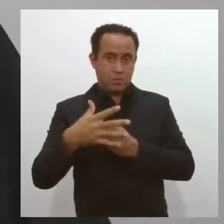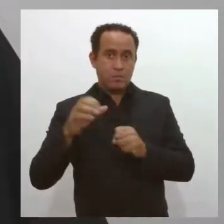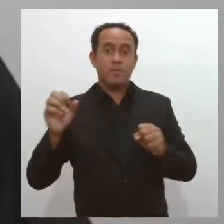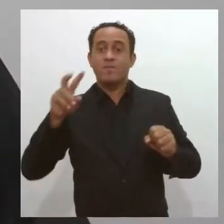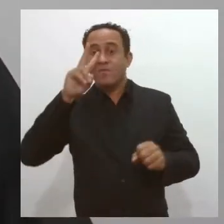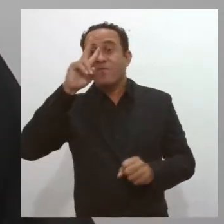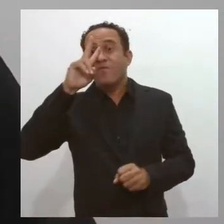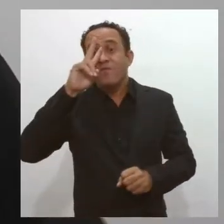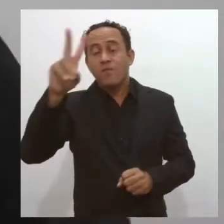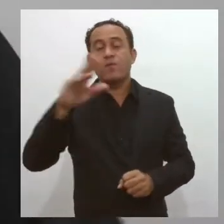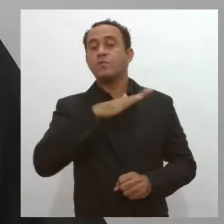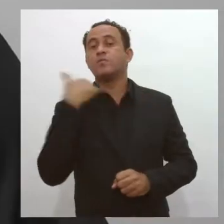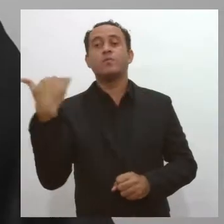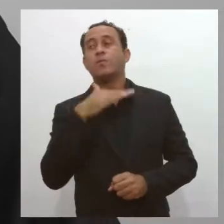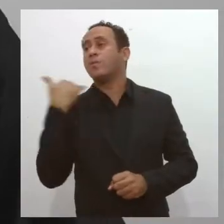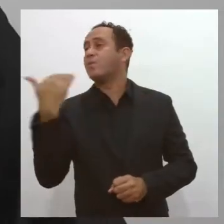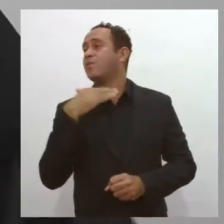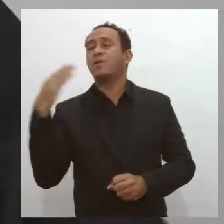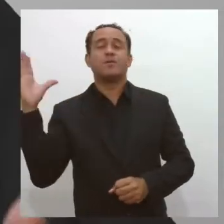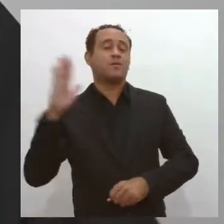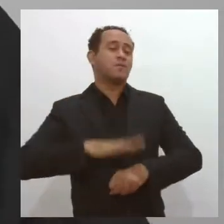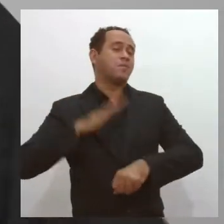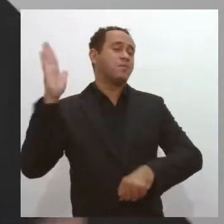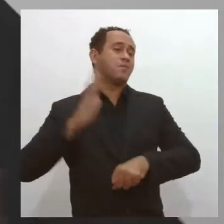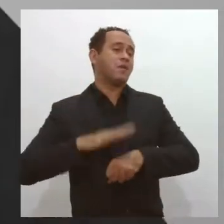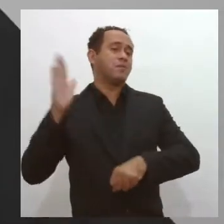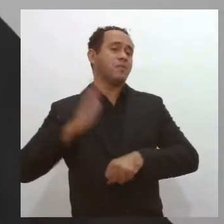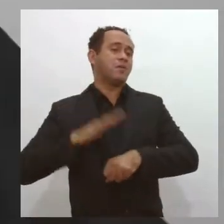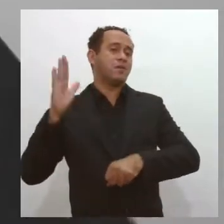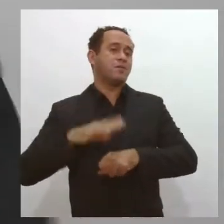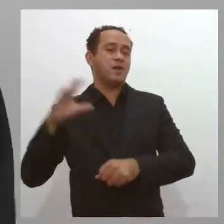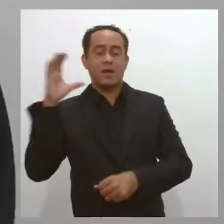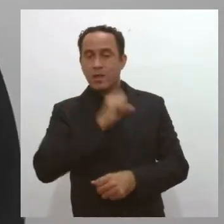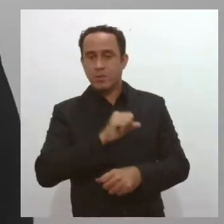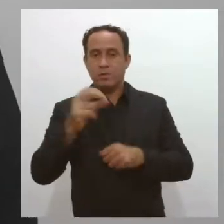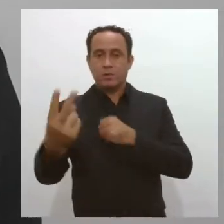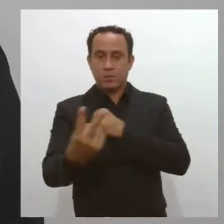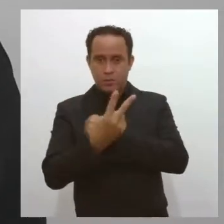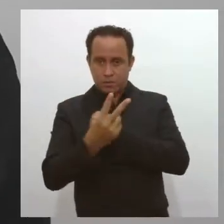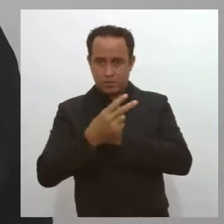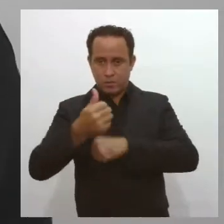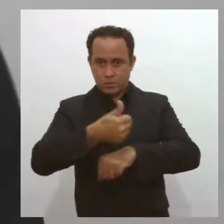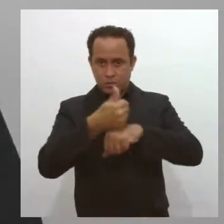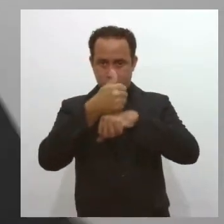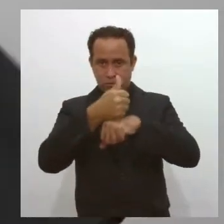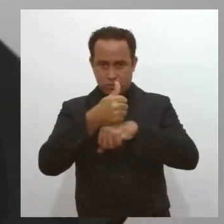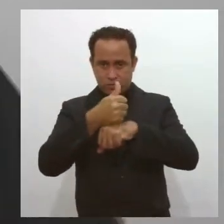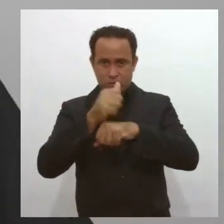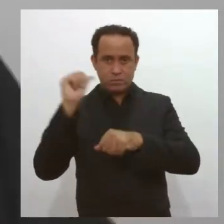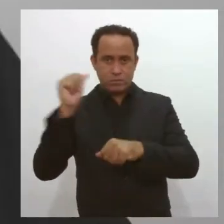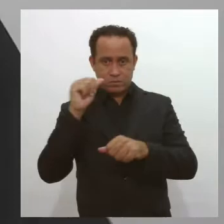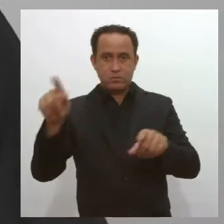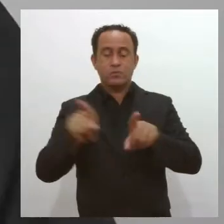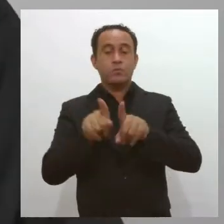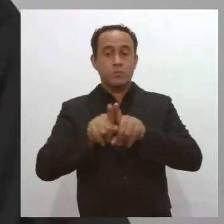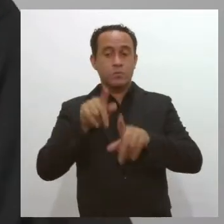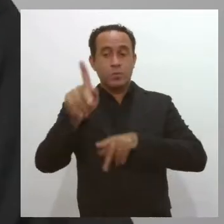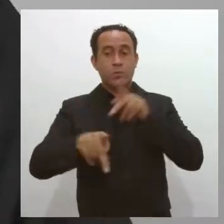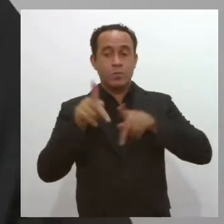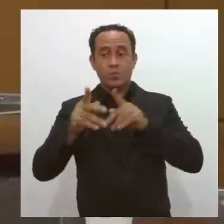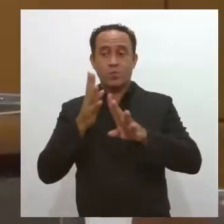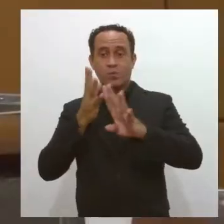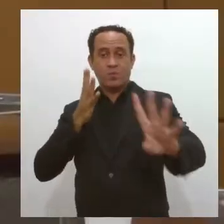forte. As pessoas morrendo num ritmo acelerado. Então a gente precisa proteger tanto quem trabalha nessas agências quanto ao público que vai lá